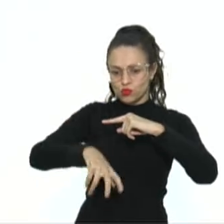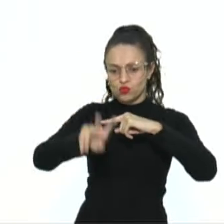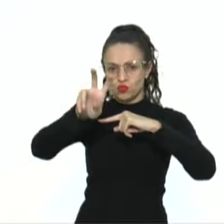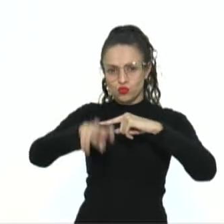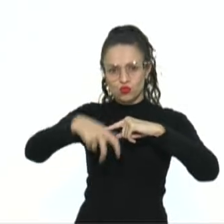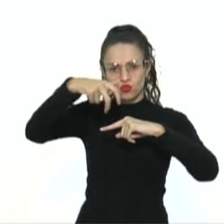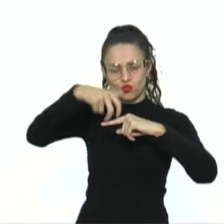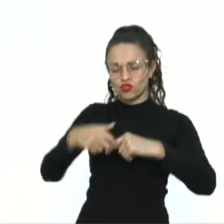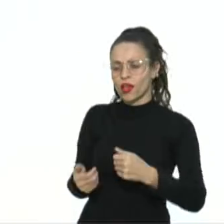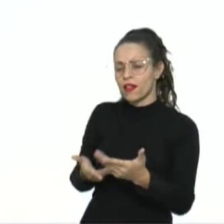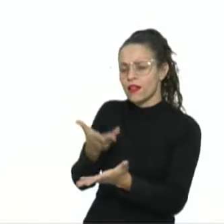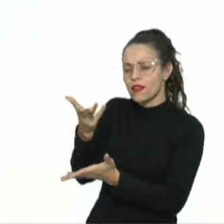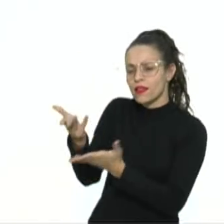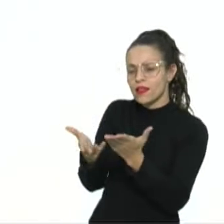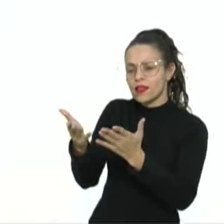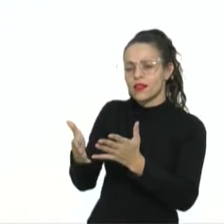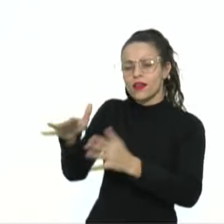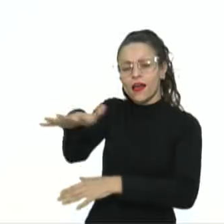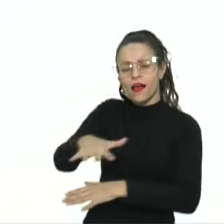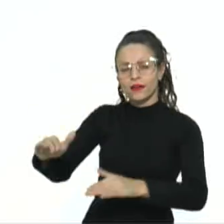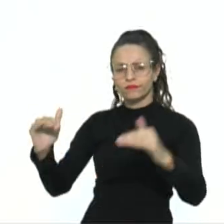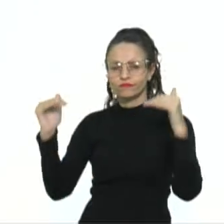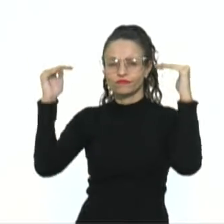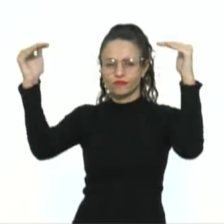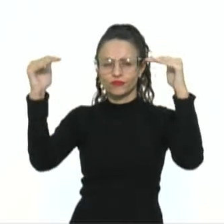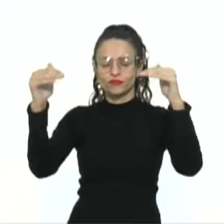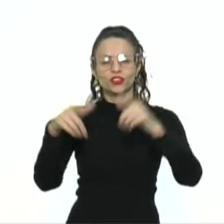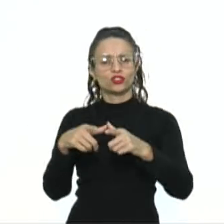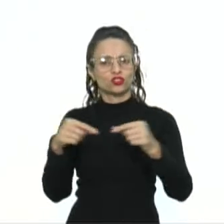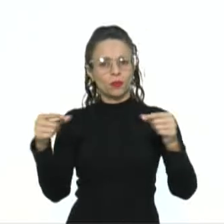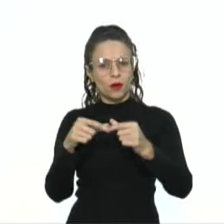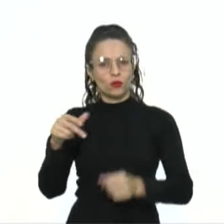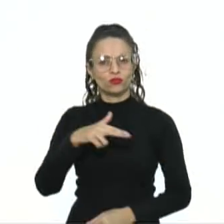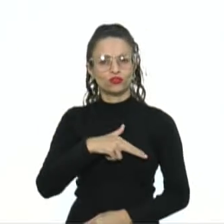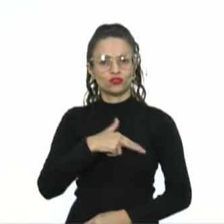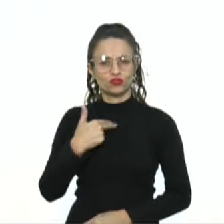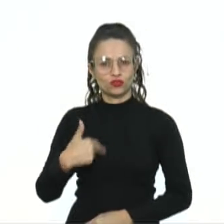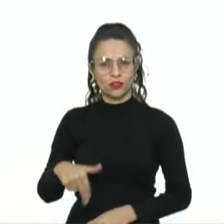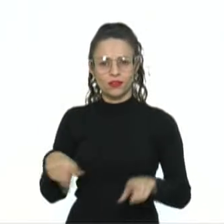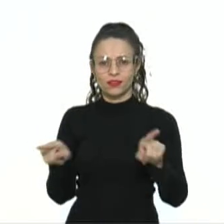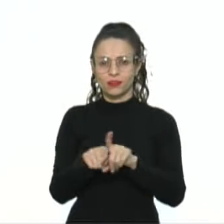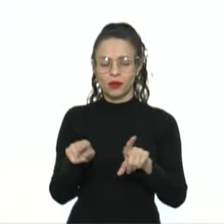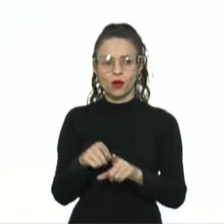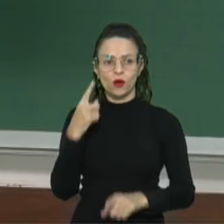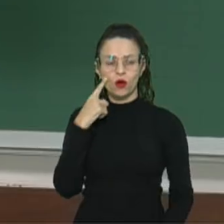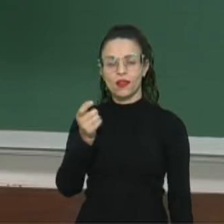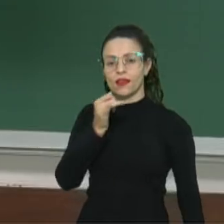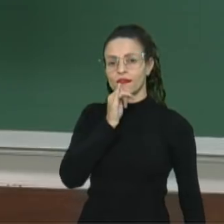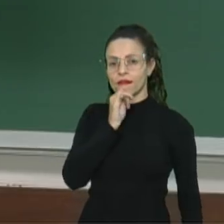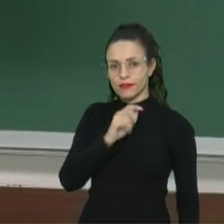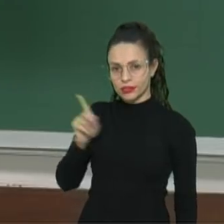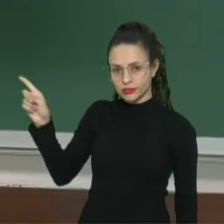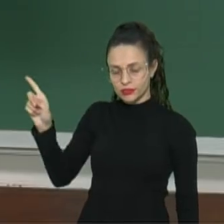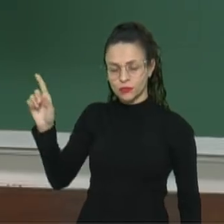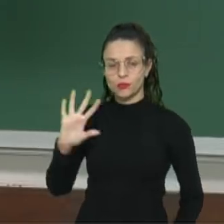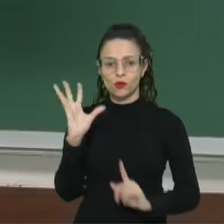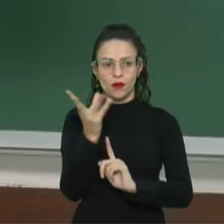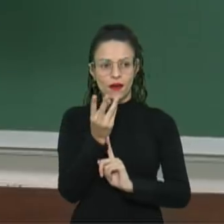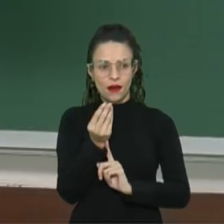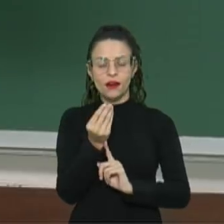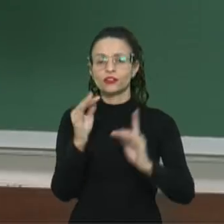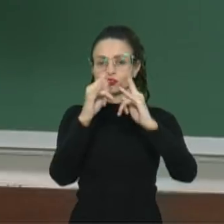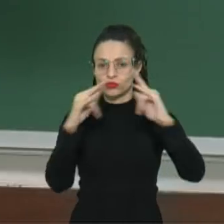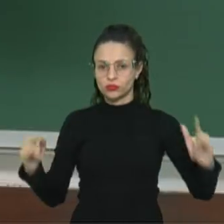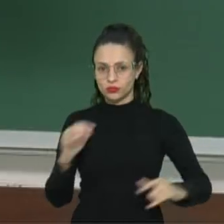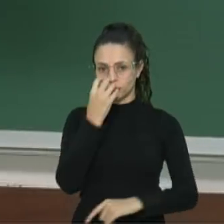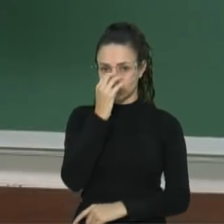antigas dinastias chinesas e japonesas. Então, aqui um exemplo, né, da arte circense japonesa.